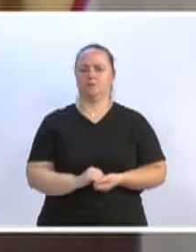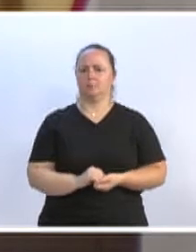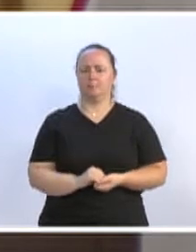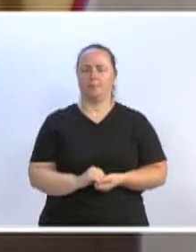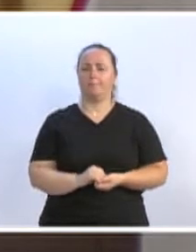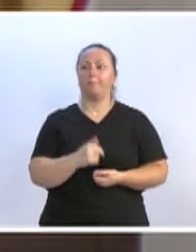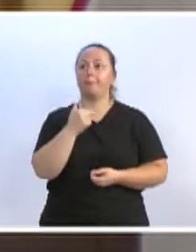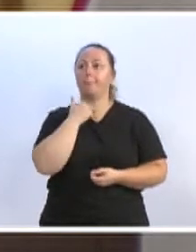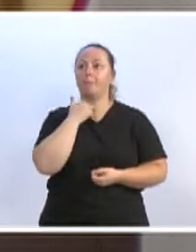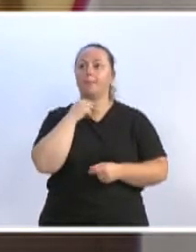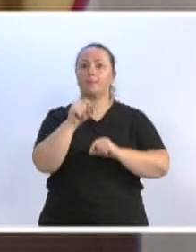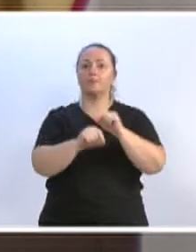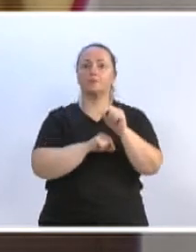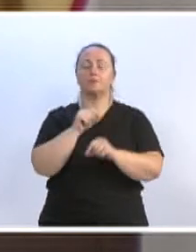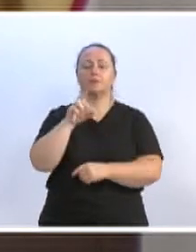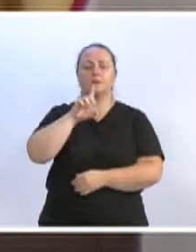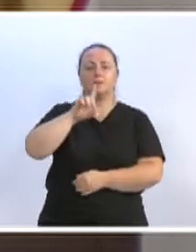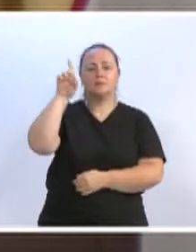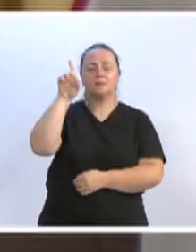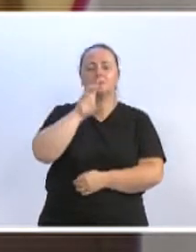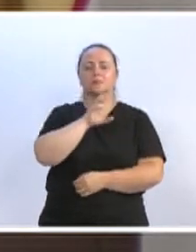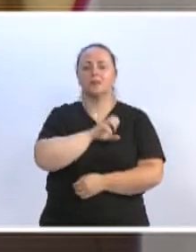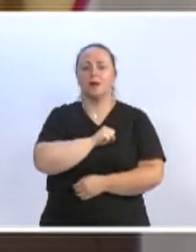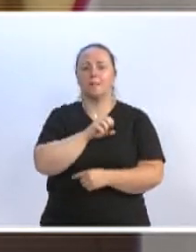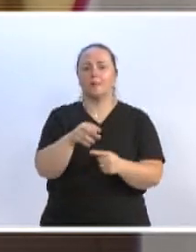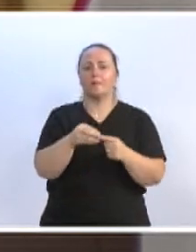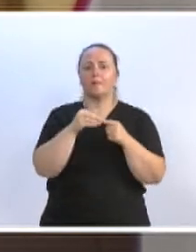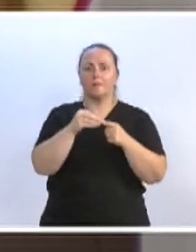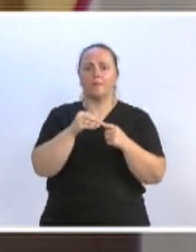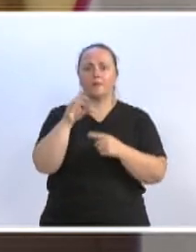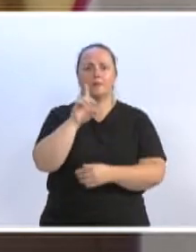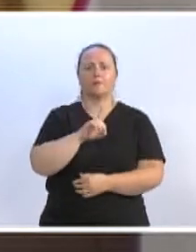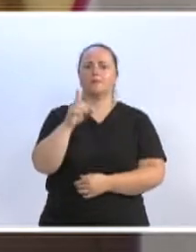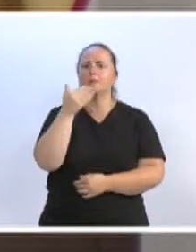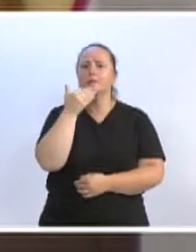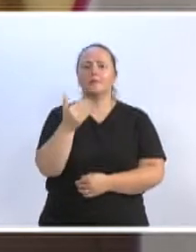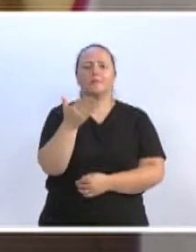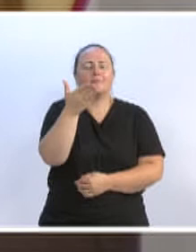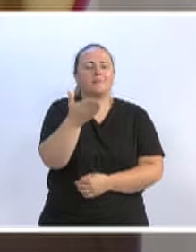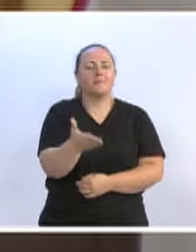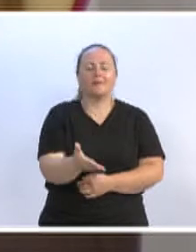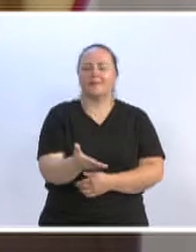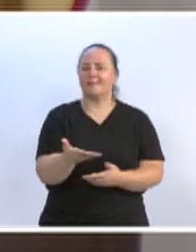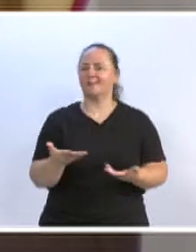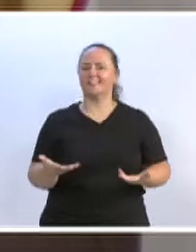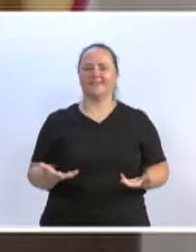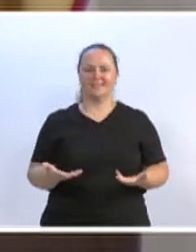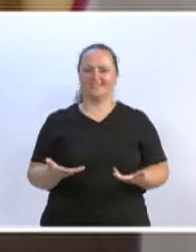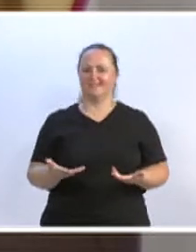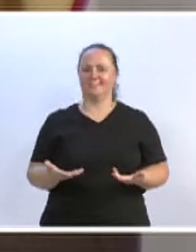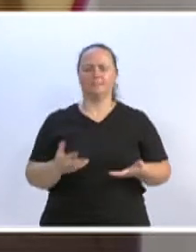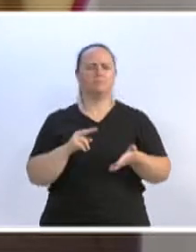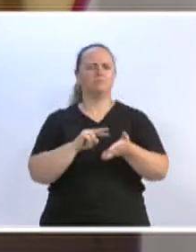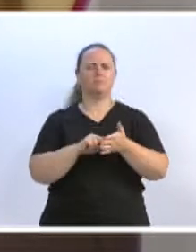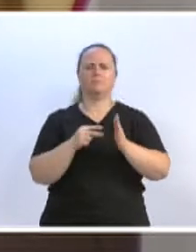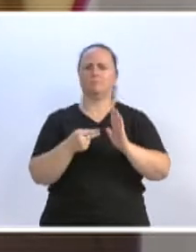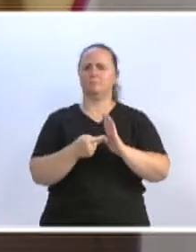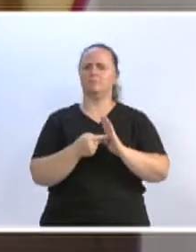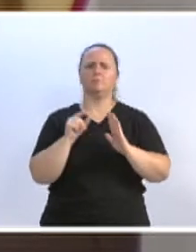adultério. Deus que te ama, que é teu único Deus, entra na vida e te pede isto. O que